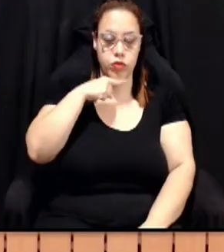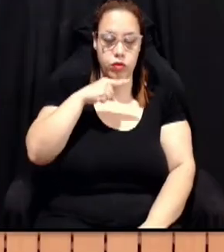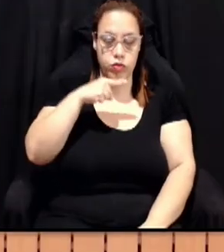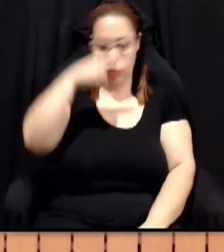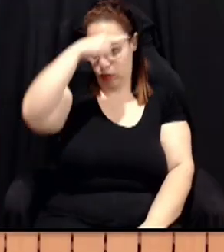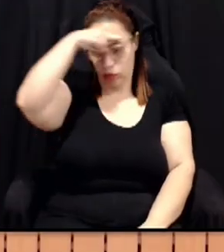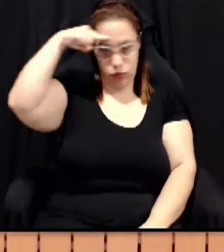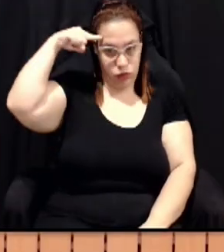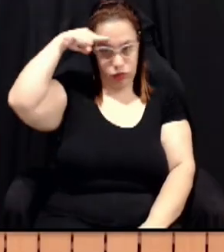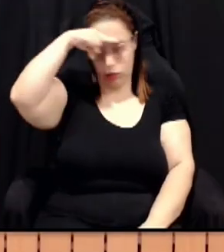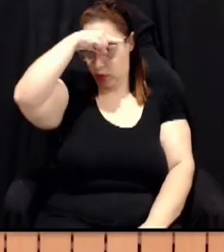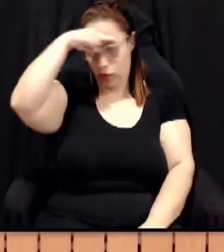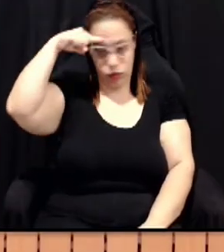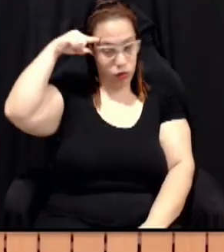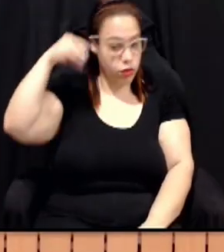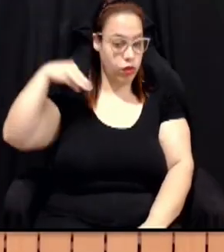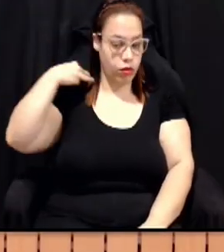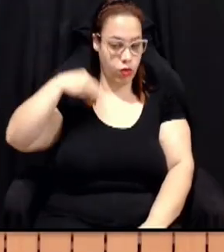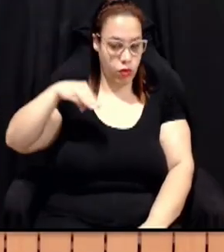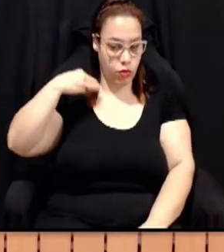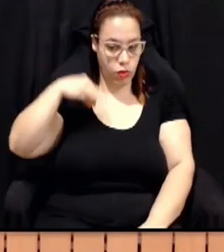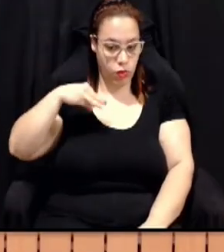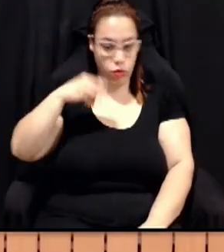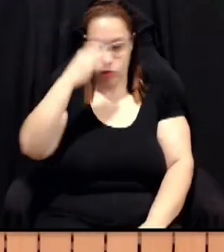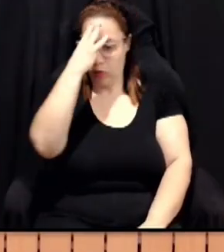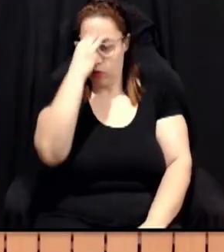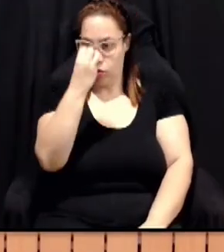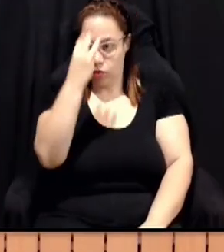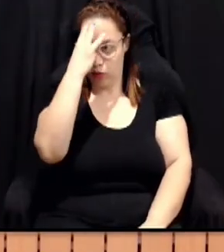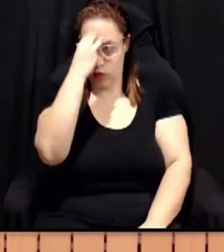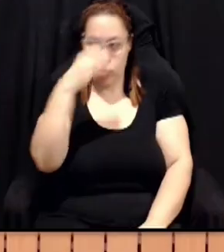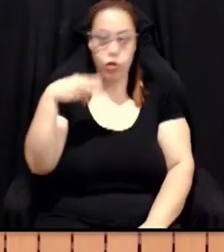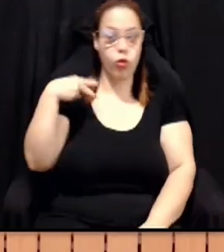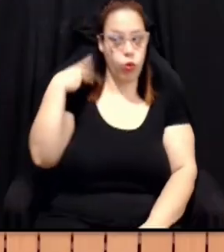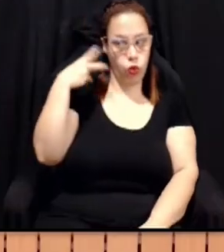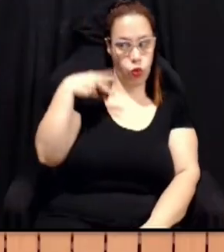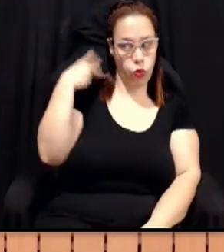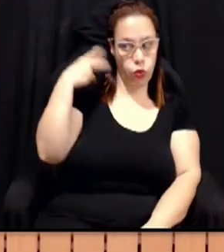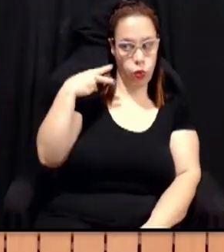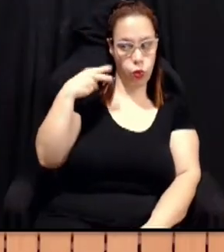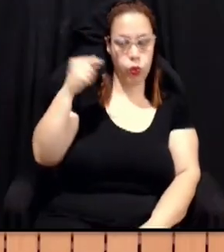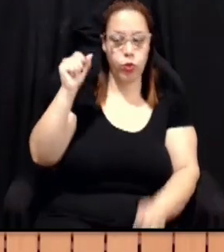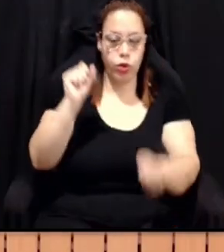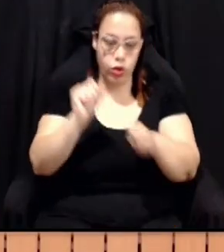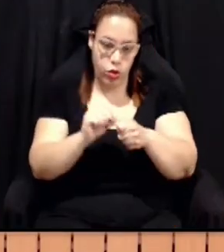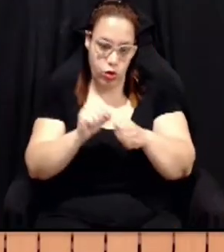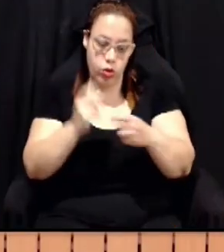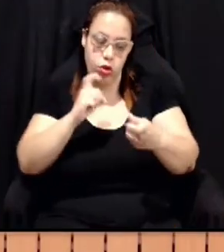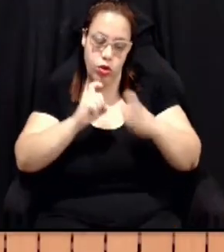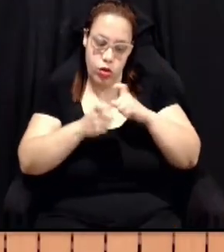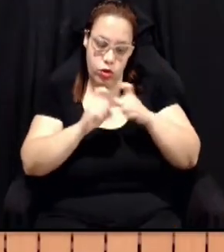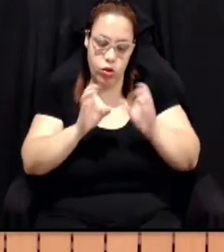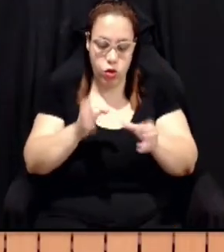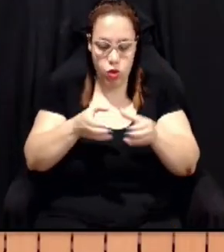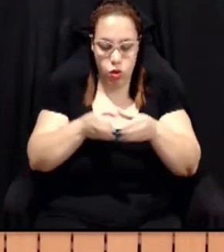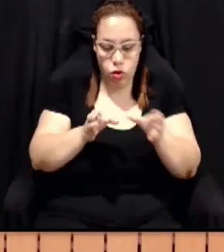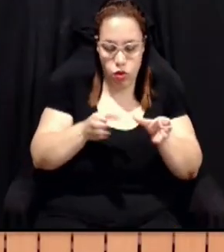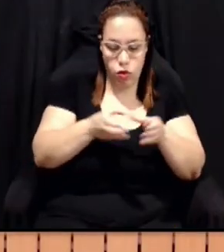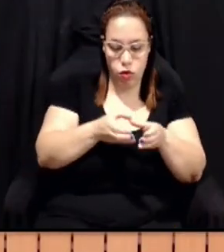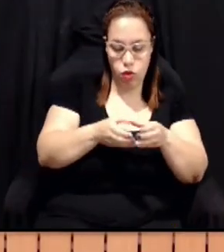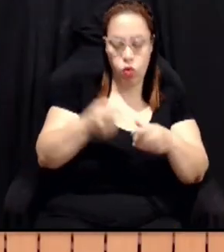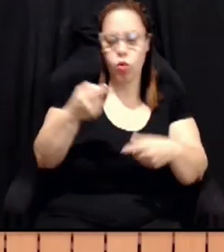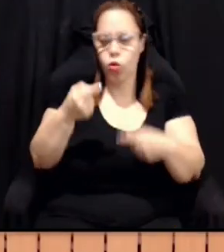Mariana Conte e Wagner Romão. São vereadores, nós fizemos aqui a reunião das comissões, onde tivemos debate, que